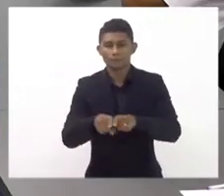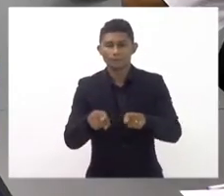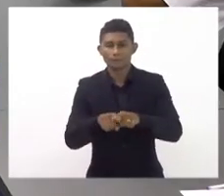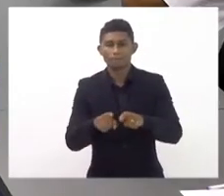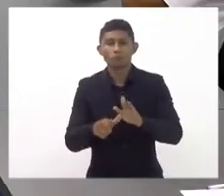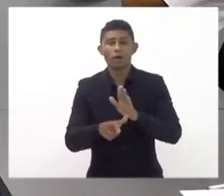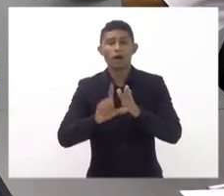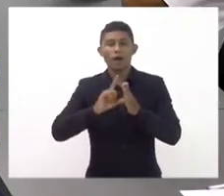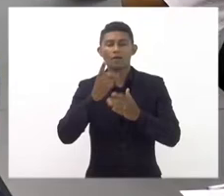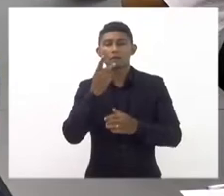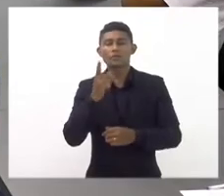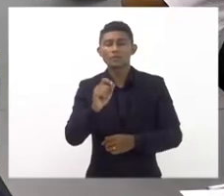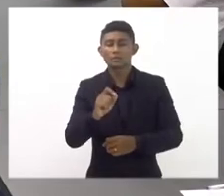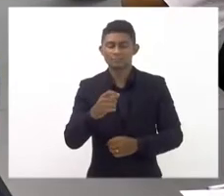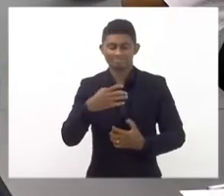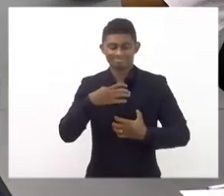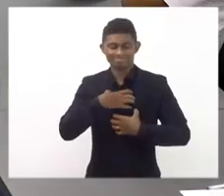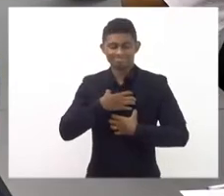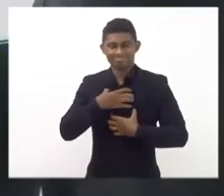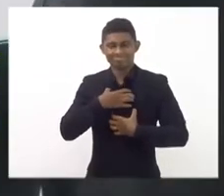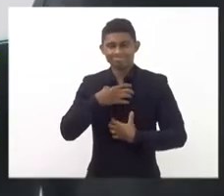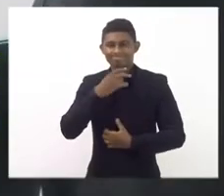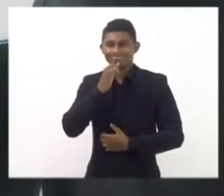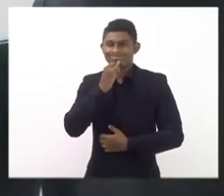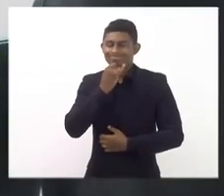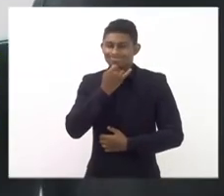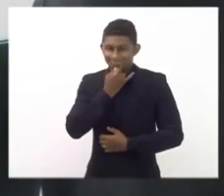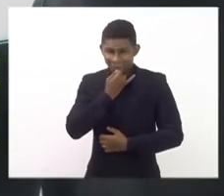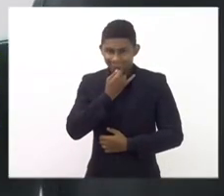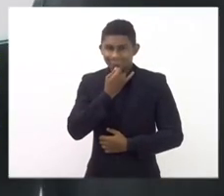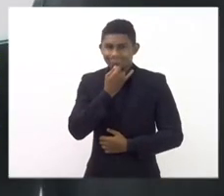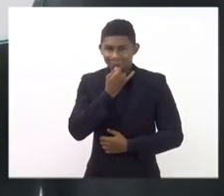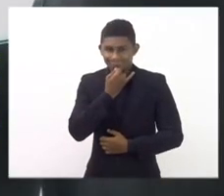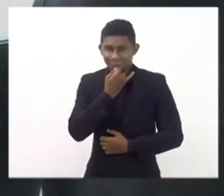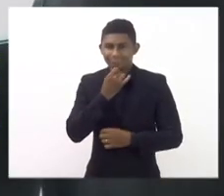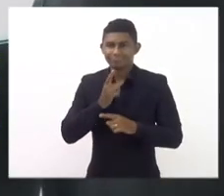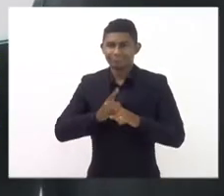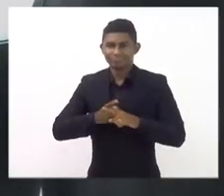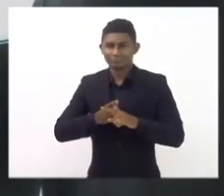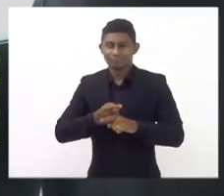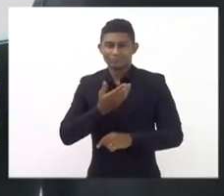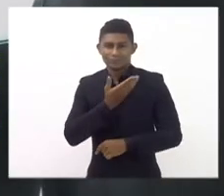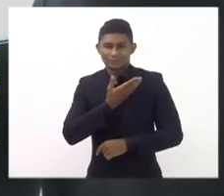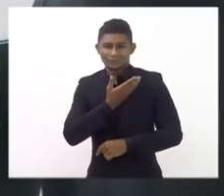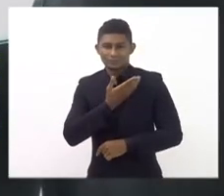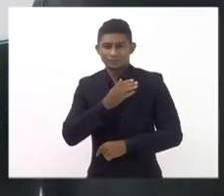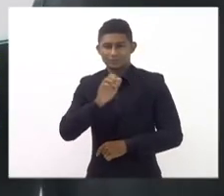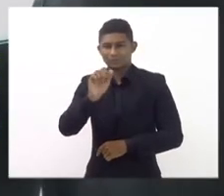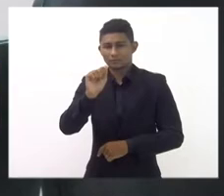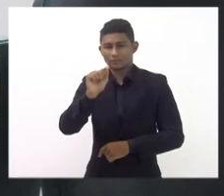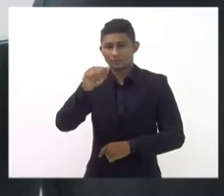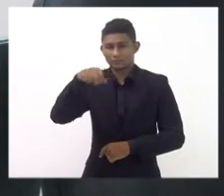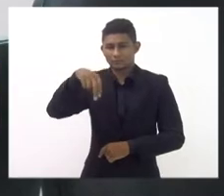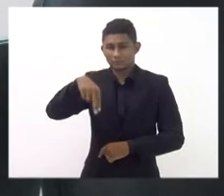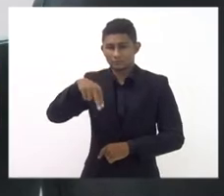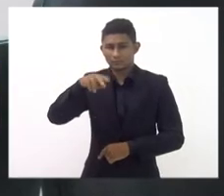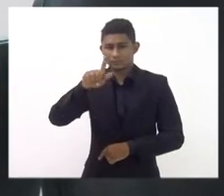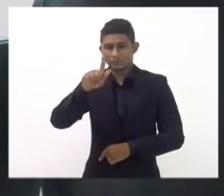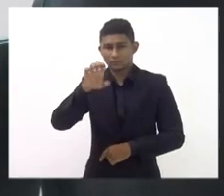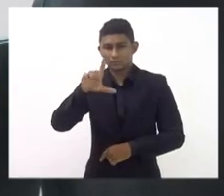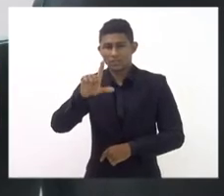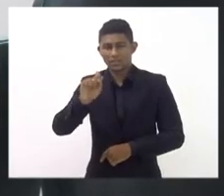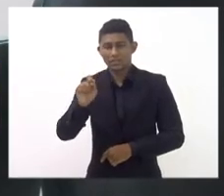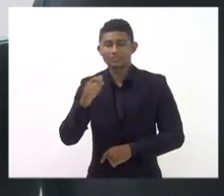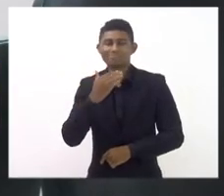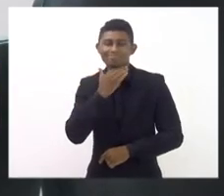que o meu pesar é pela perda, né, da companheira Ângela, né, que também aí acompanhava todo